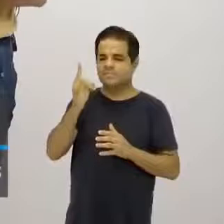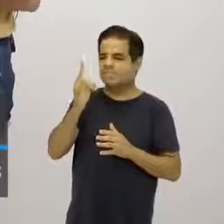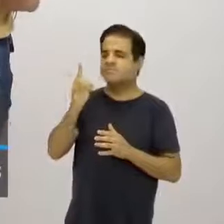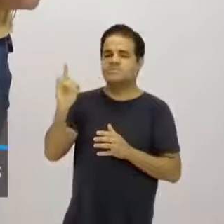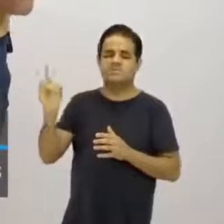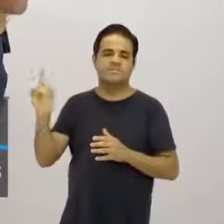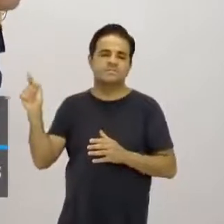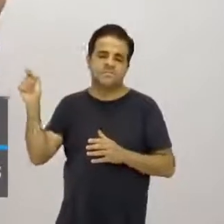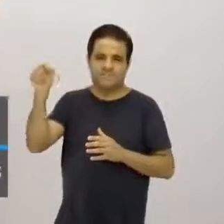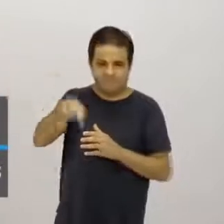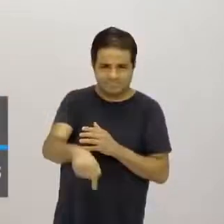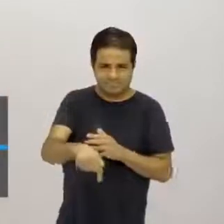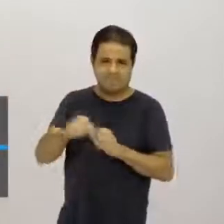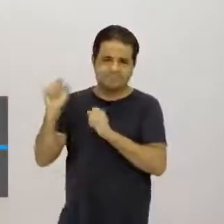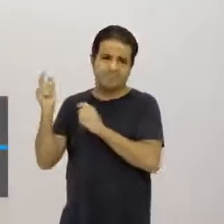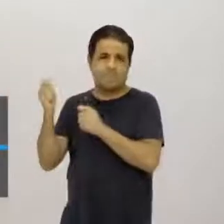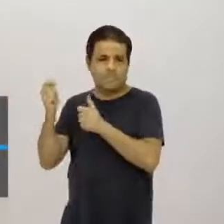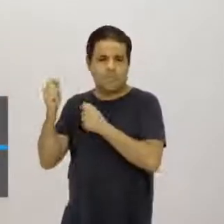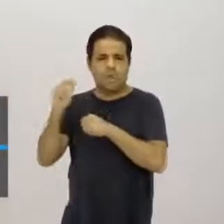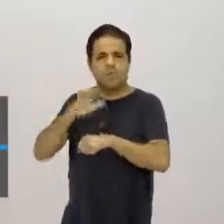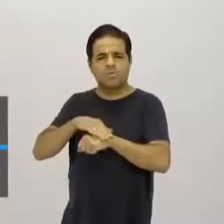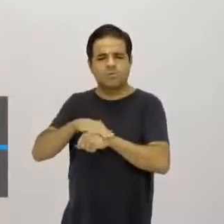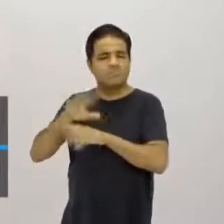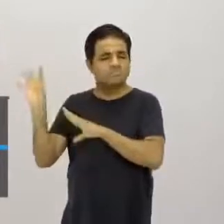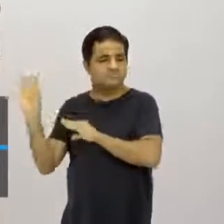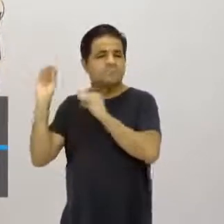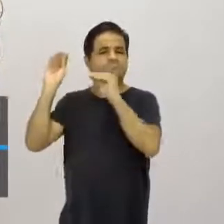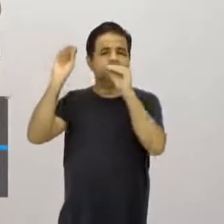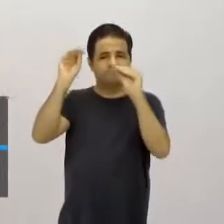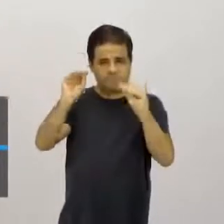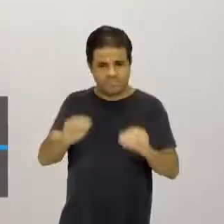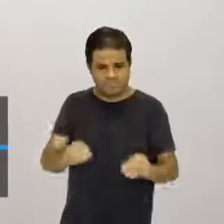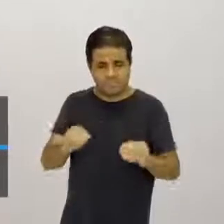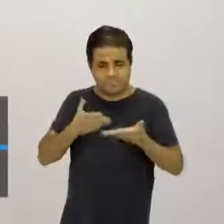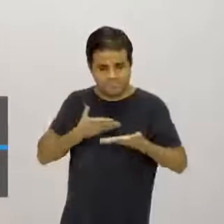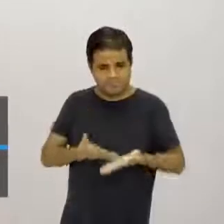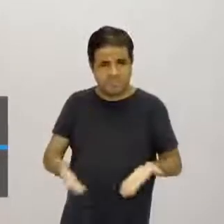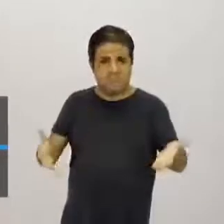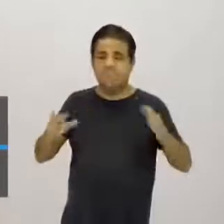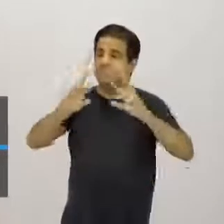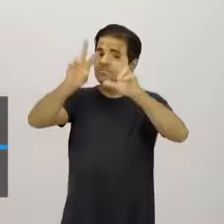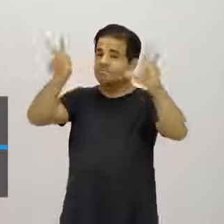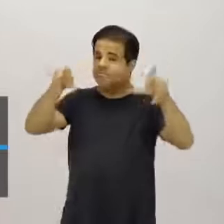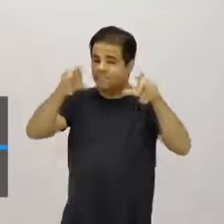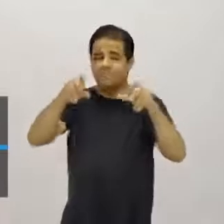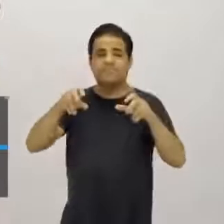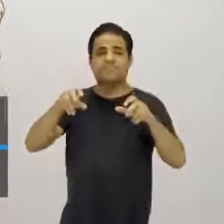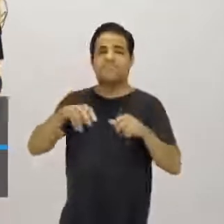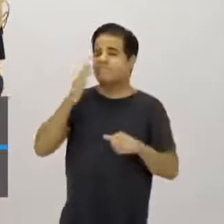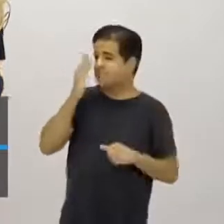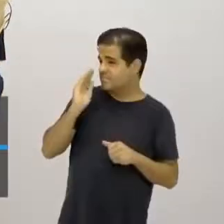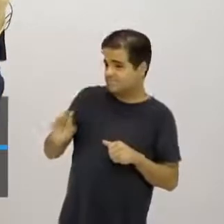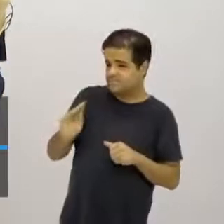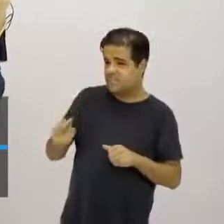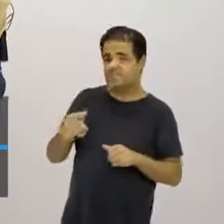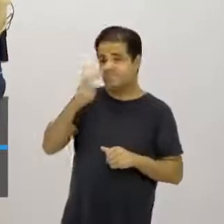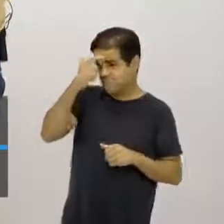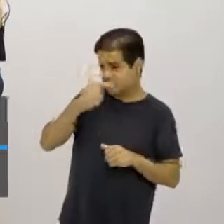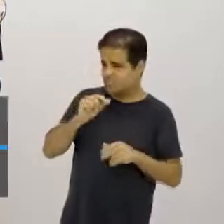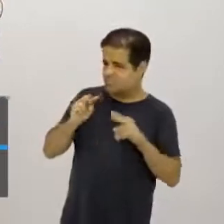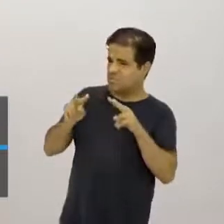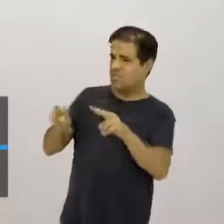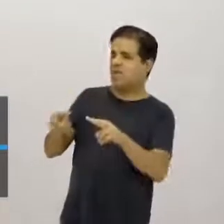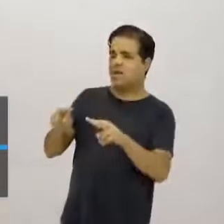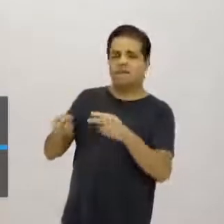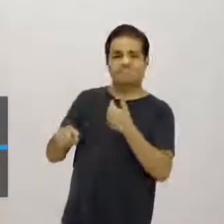um fluxo migratório bastante recente para a capital, e a gente vê aqui essa questão deles serem desprezados por causa da